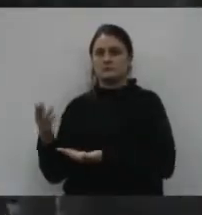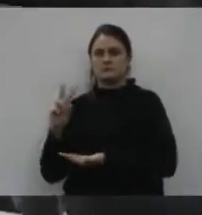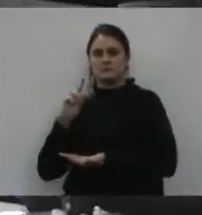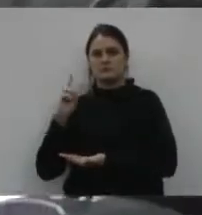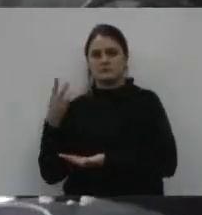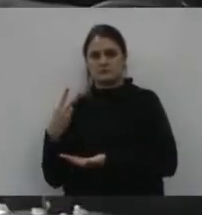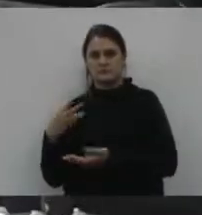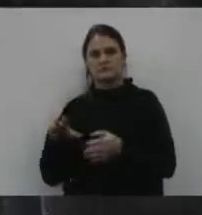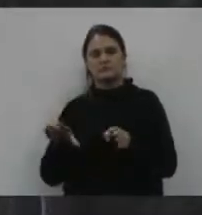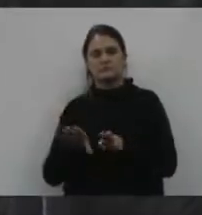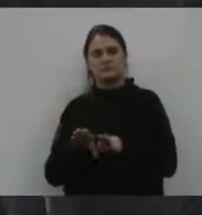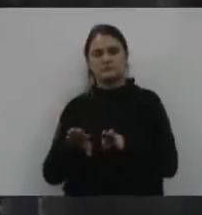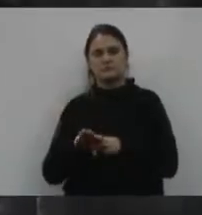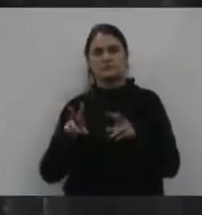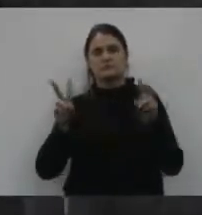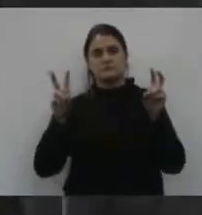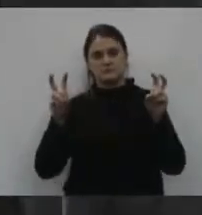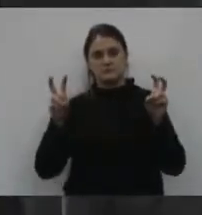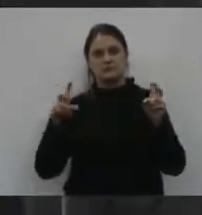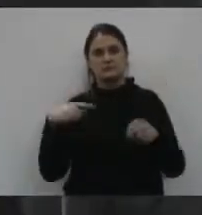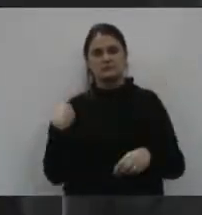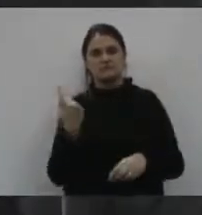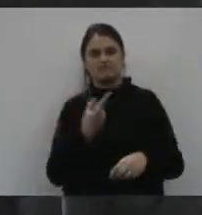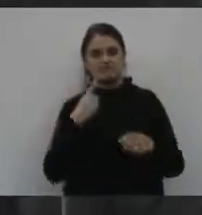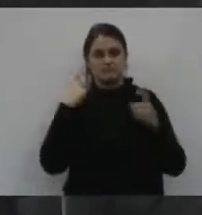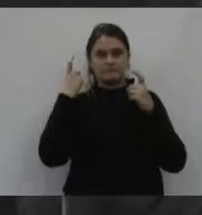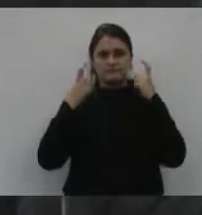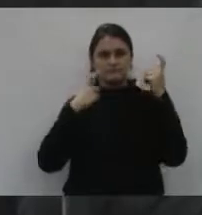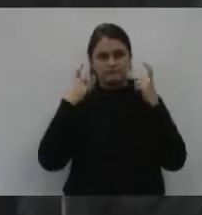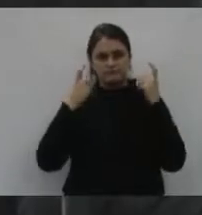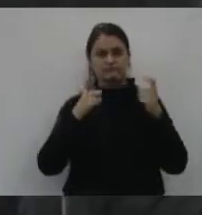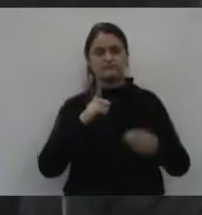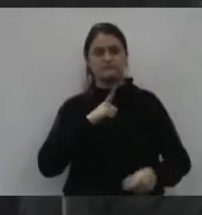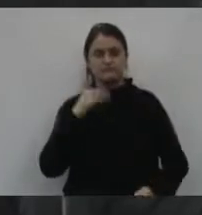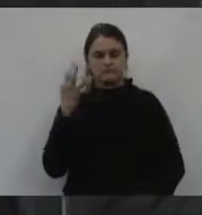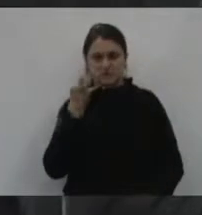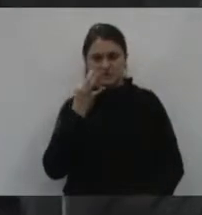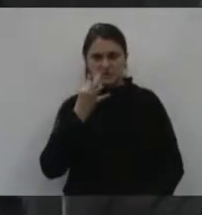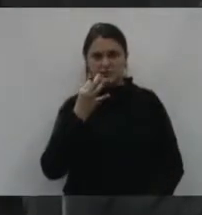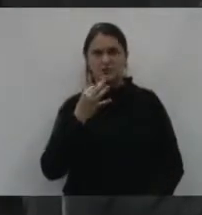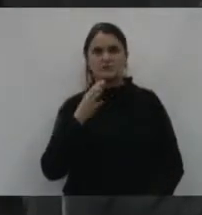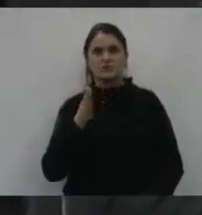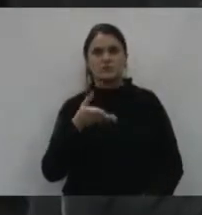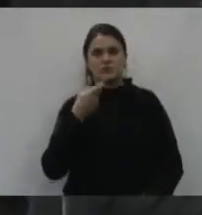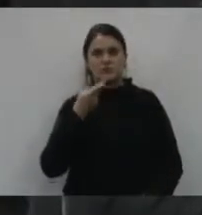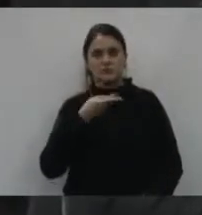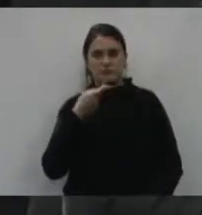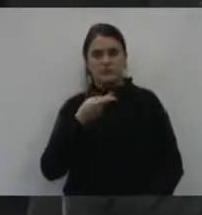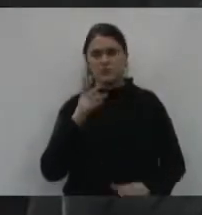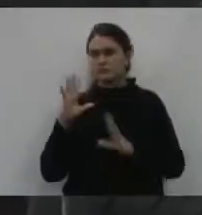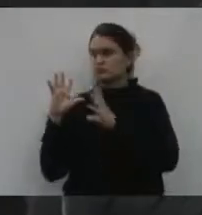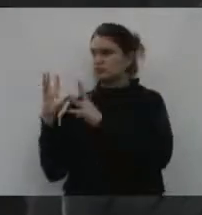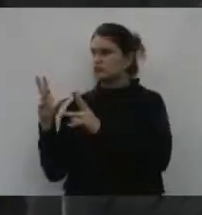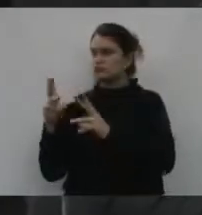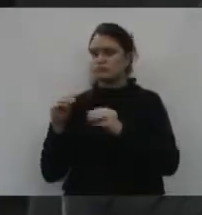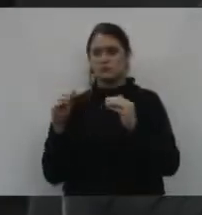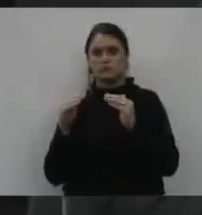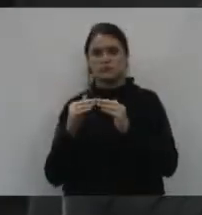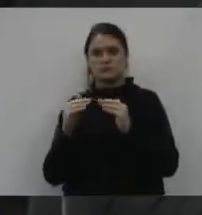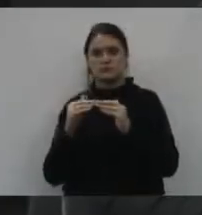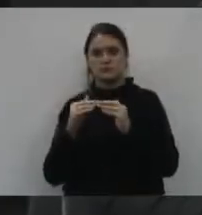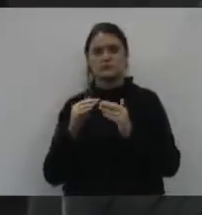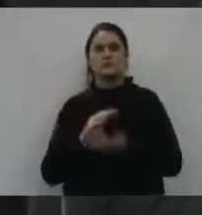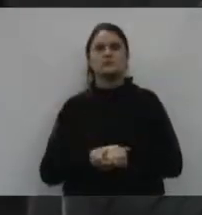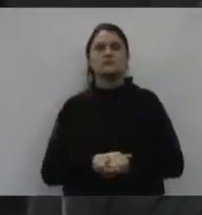Nobres vereadores, outro assunto que nos preocupa e tenho certeza que a hora que eu tratar aqui é unânime a